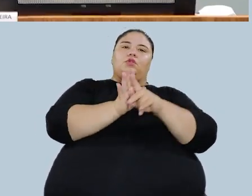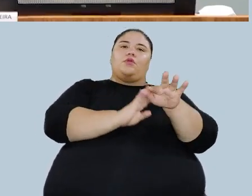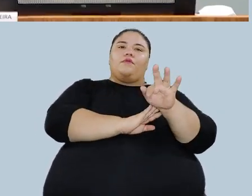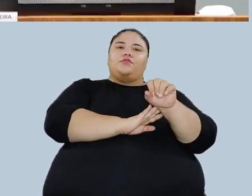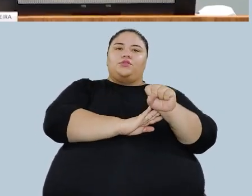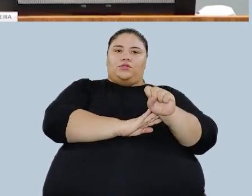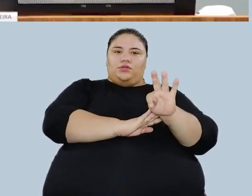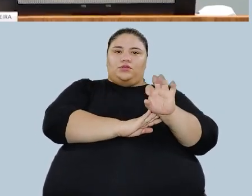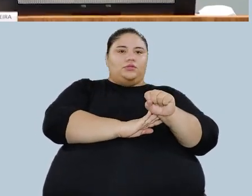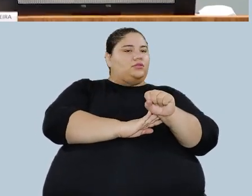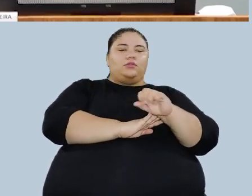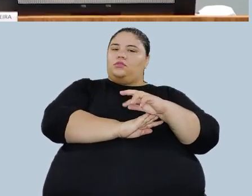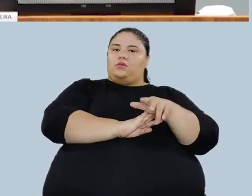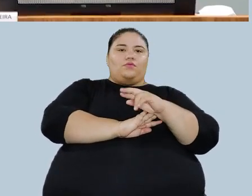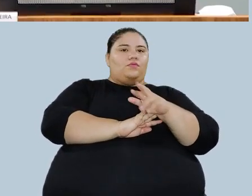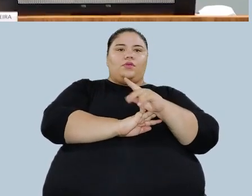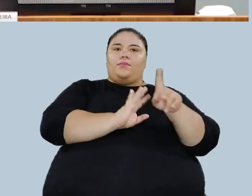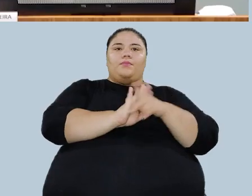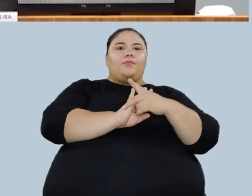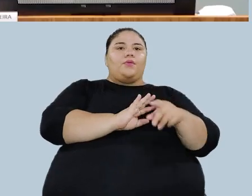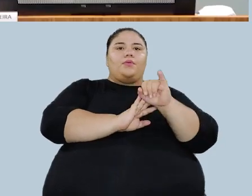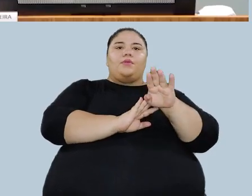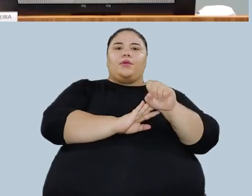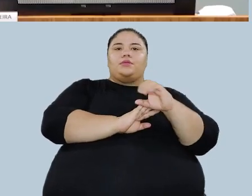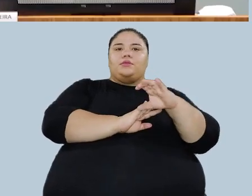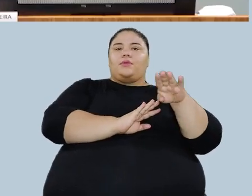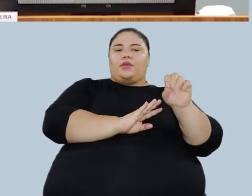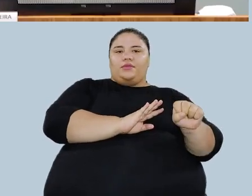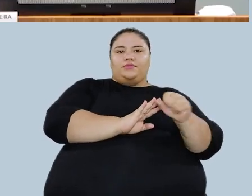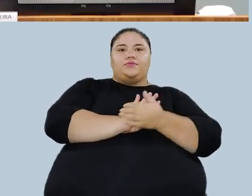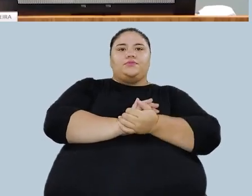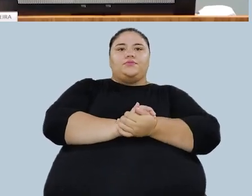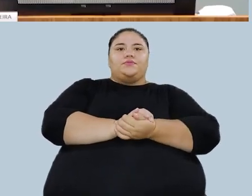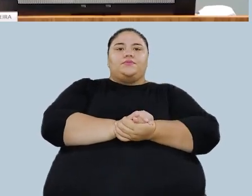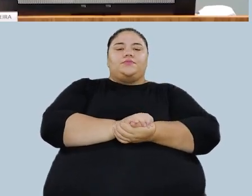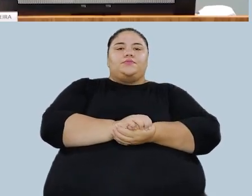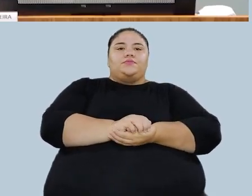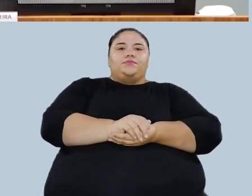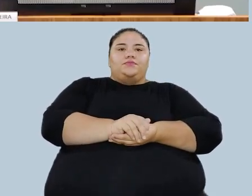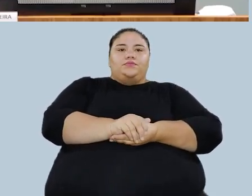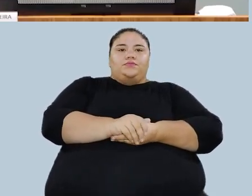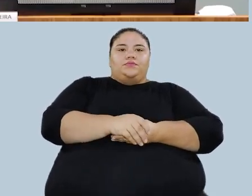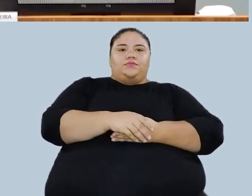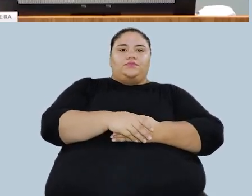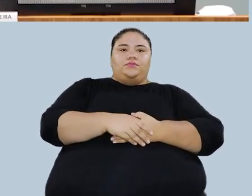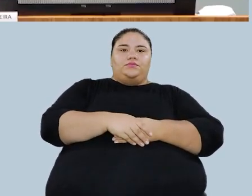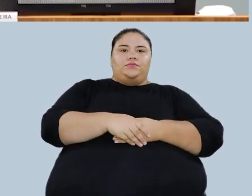próprio FGTS em si não é contribuinte do IBS e nem da CBS, né? Então,